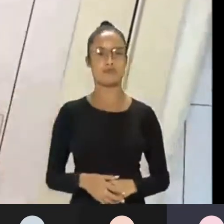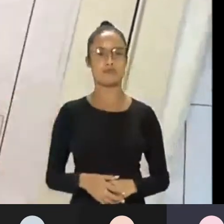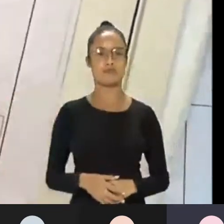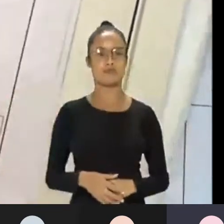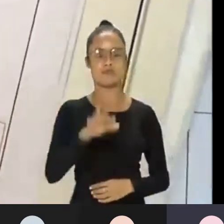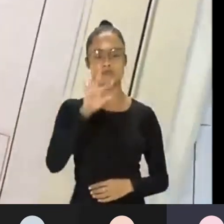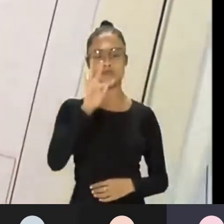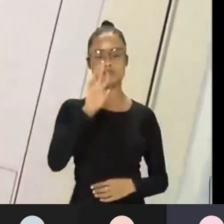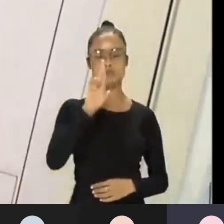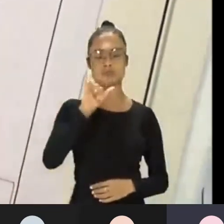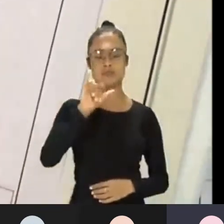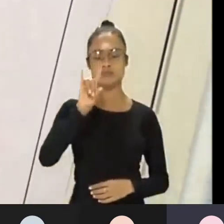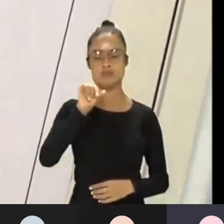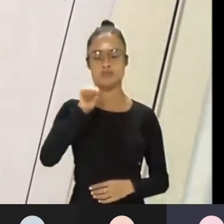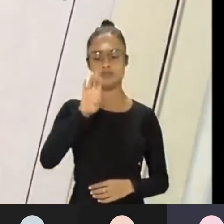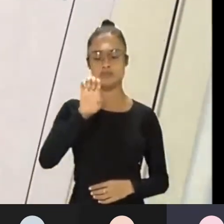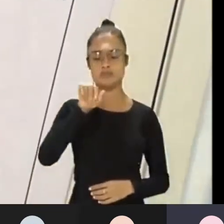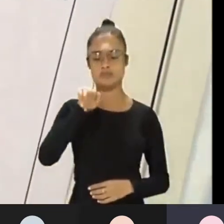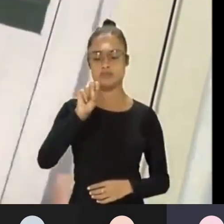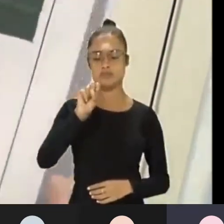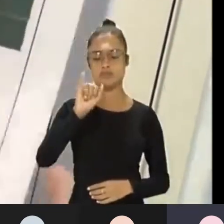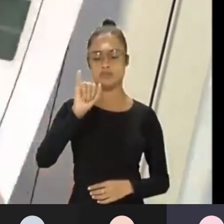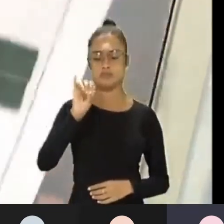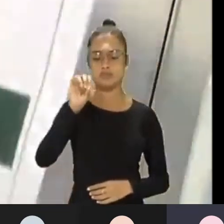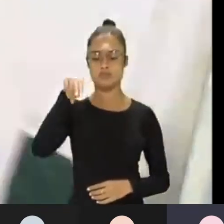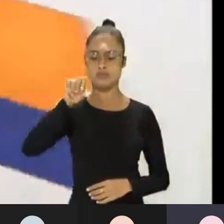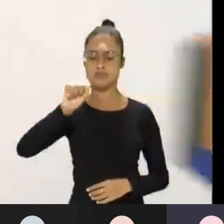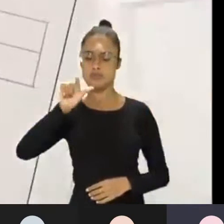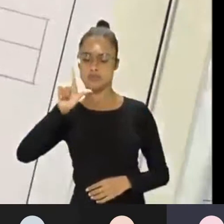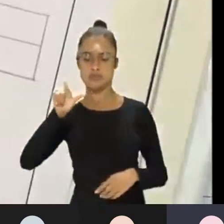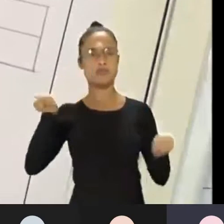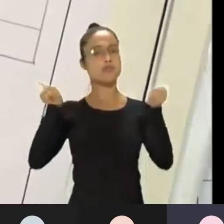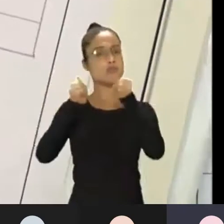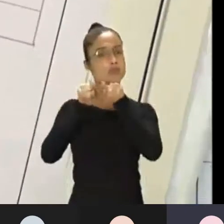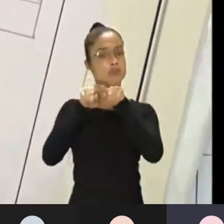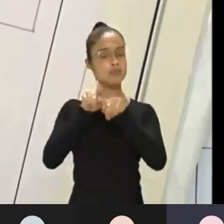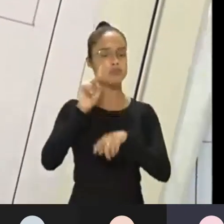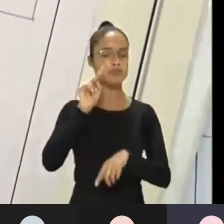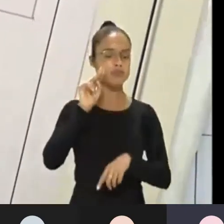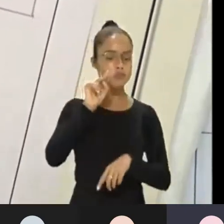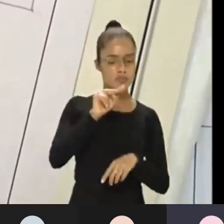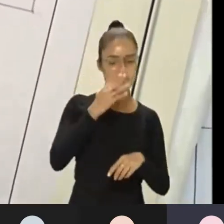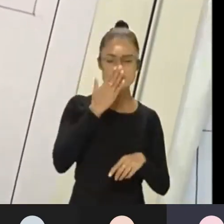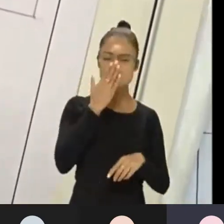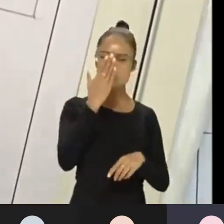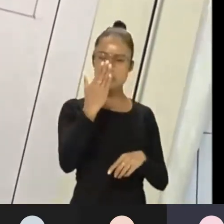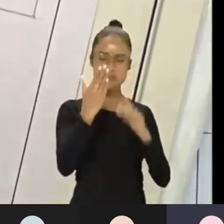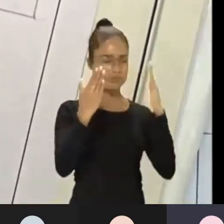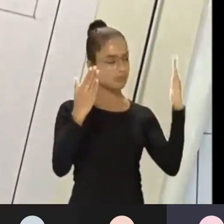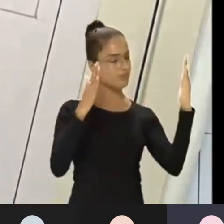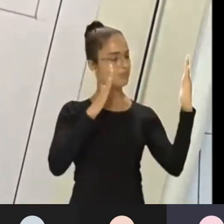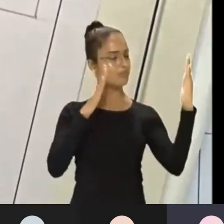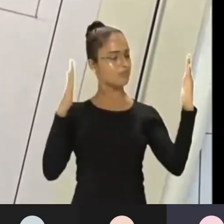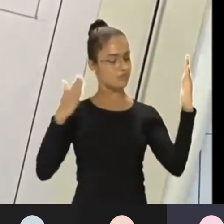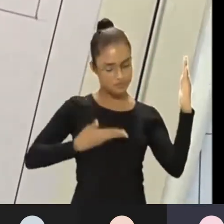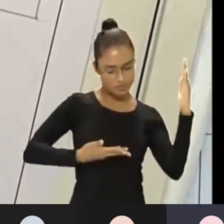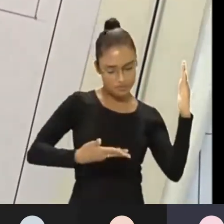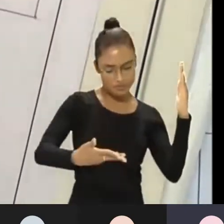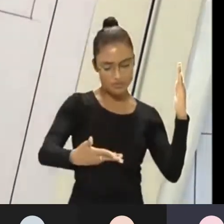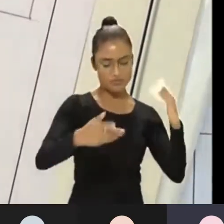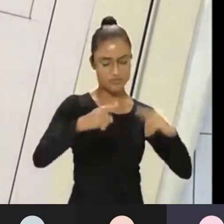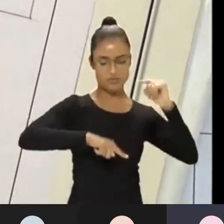o tridimensional e as vistas principais do objeto. Fica como atividade você fazer outras representações,